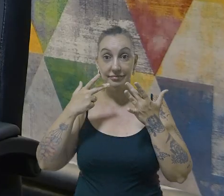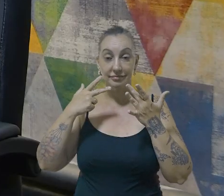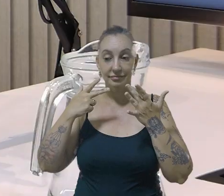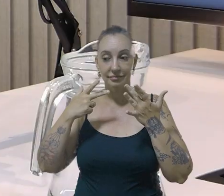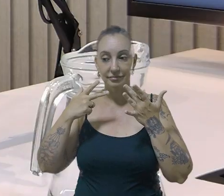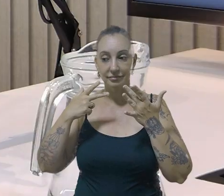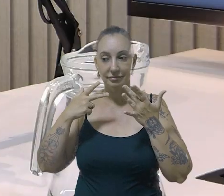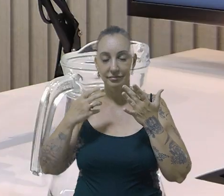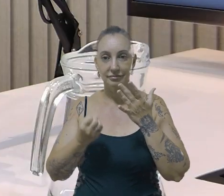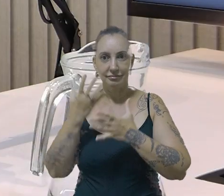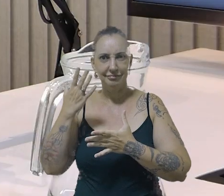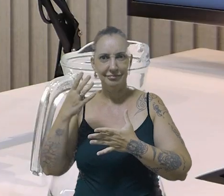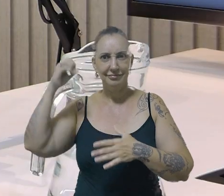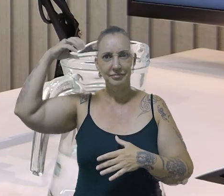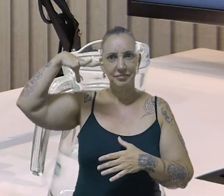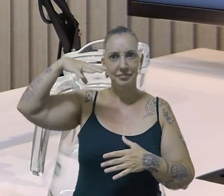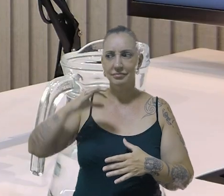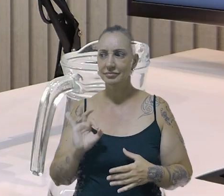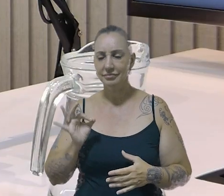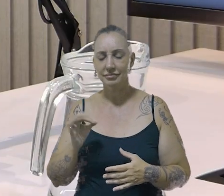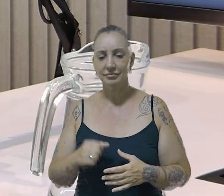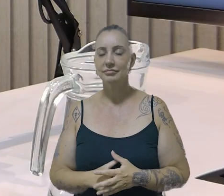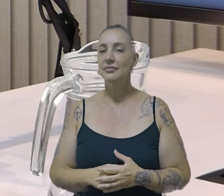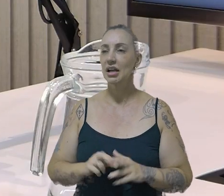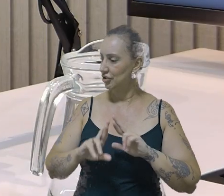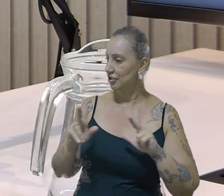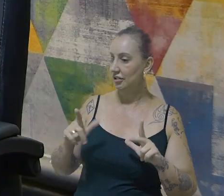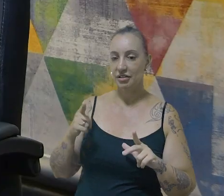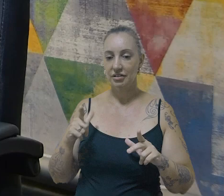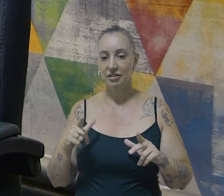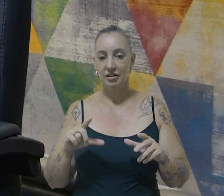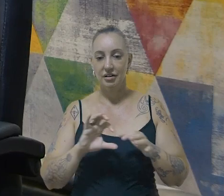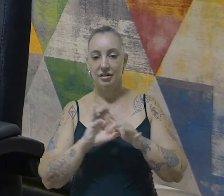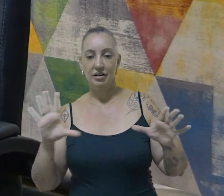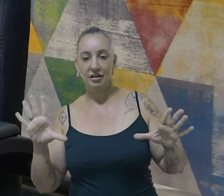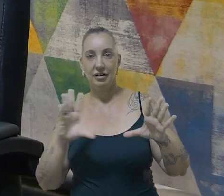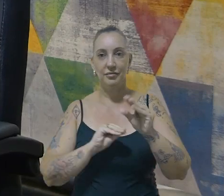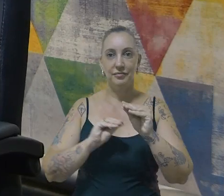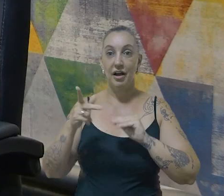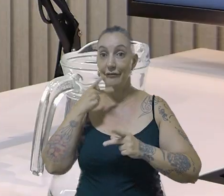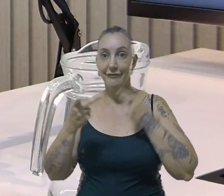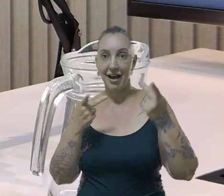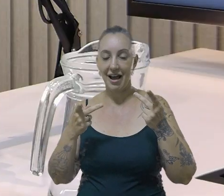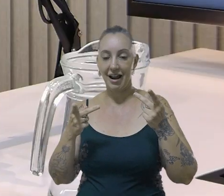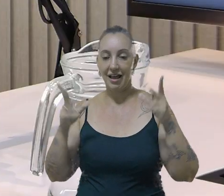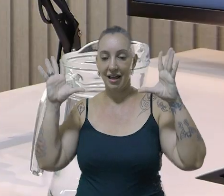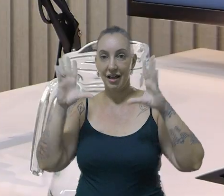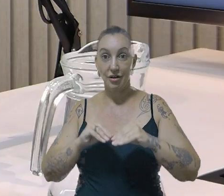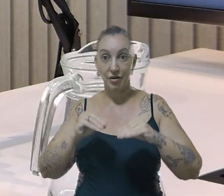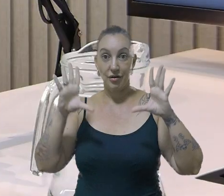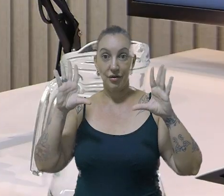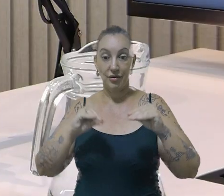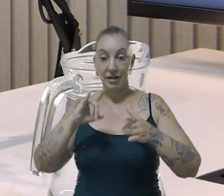diferente é bem diferente eh porque não tem as deixas de fala também né É não tem o texto Você não